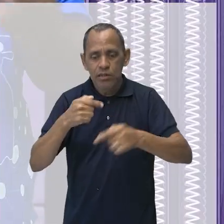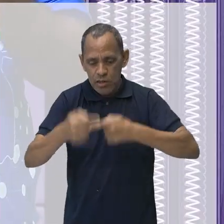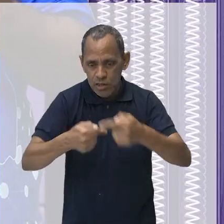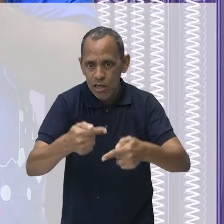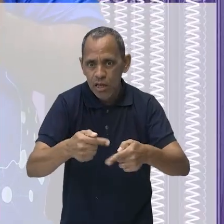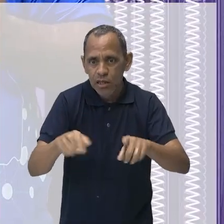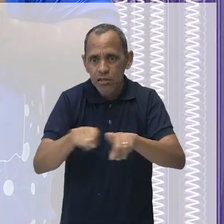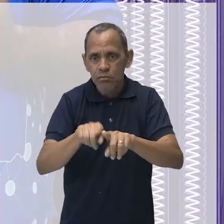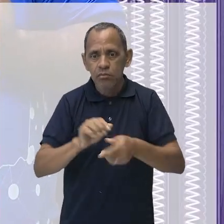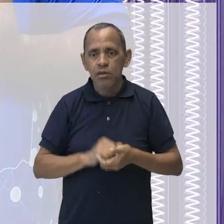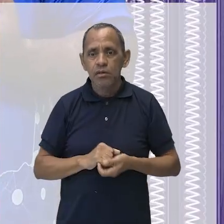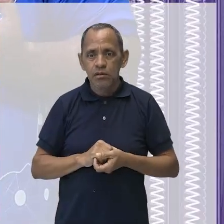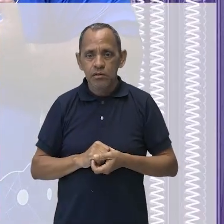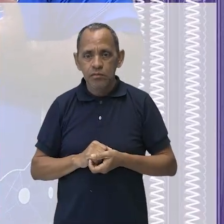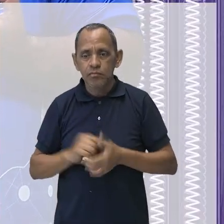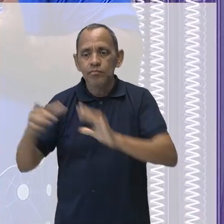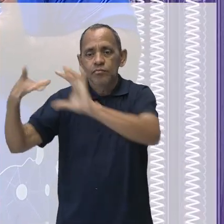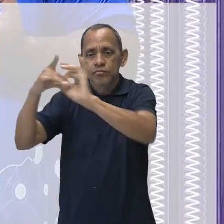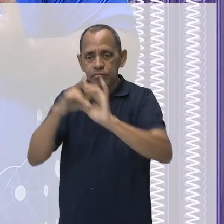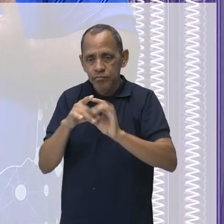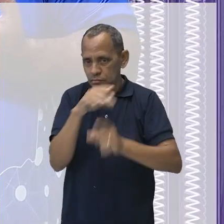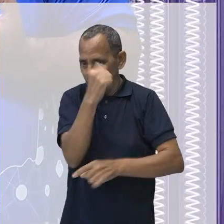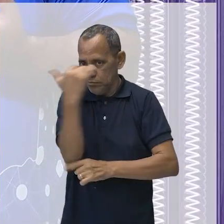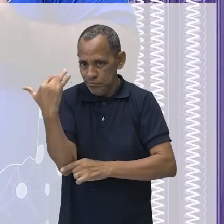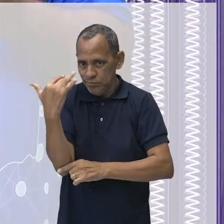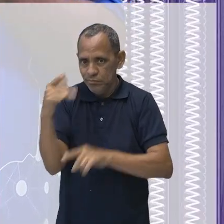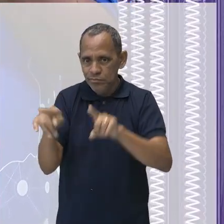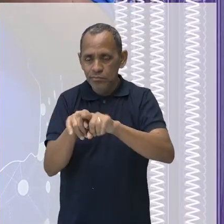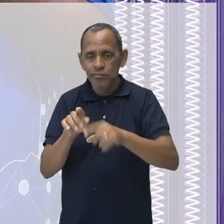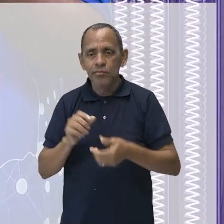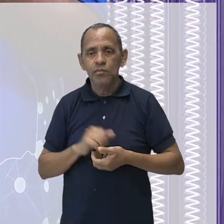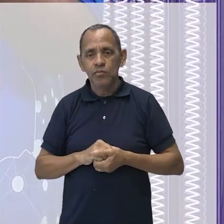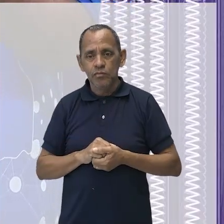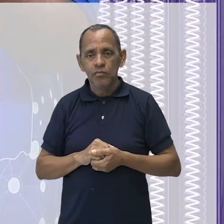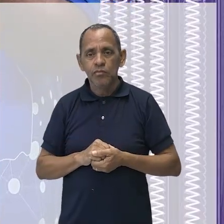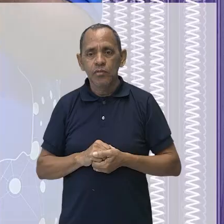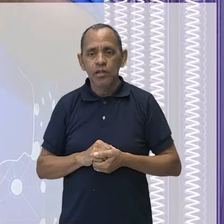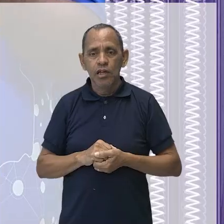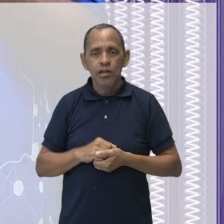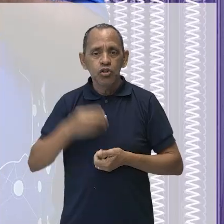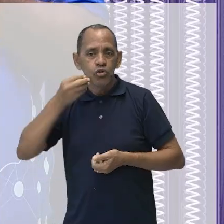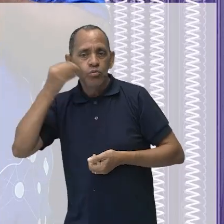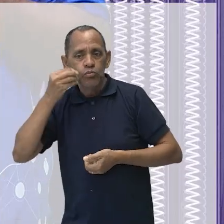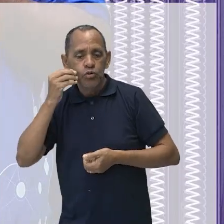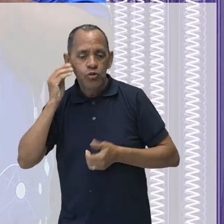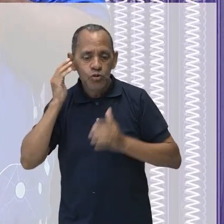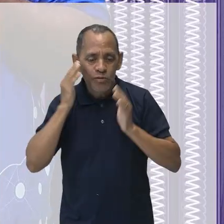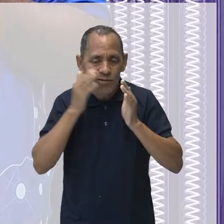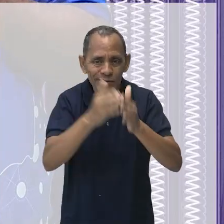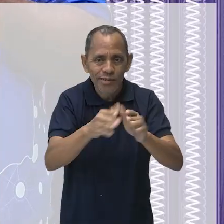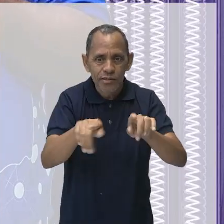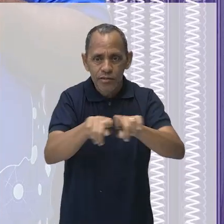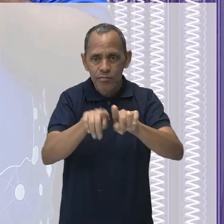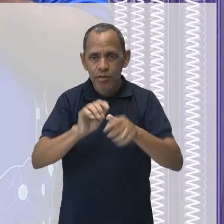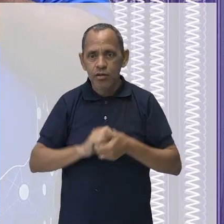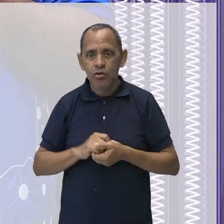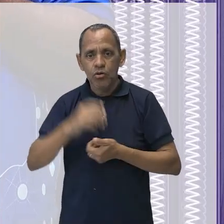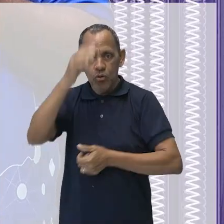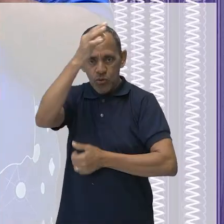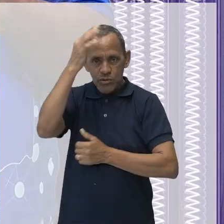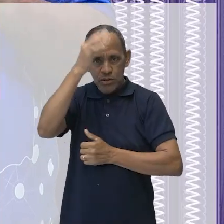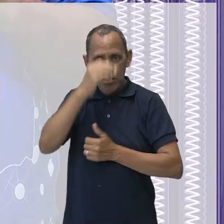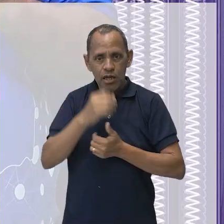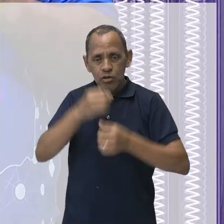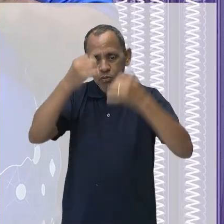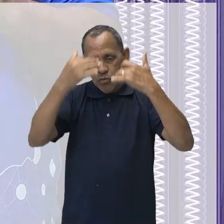com a natureza, a sua sacralidade, essa experiência direta com o sagrado, como foi